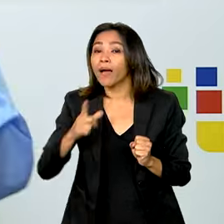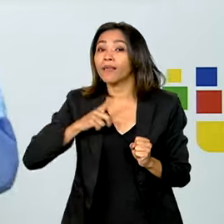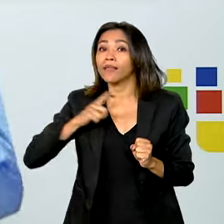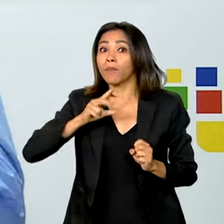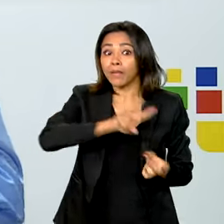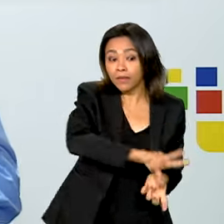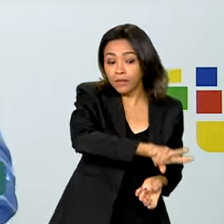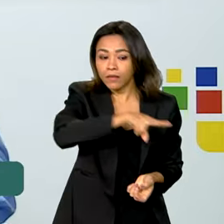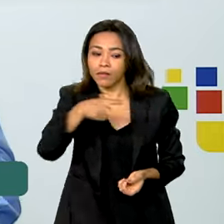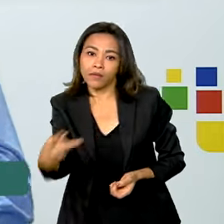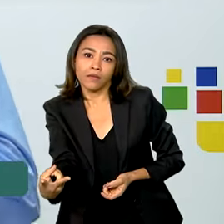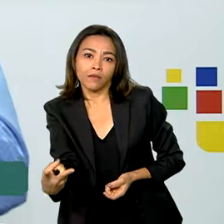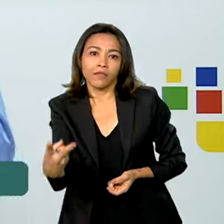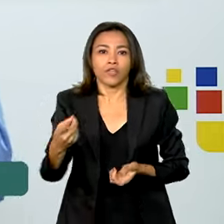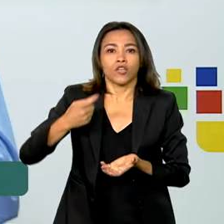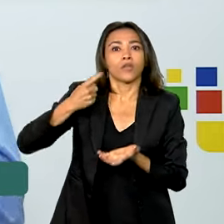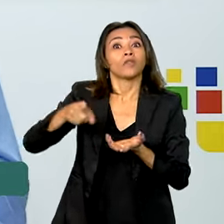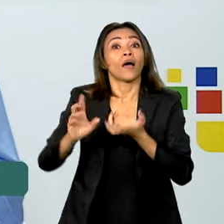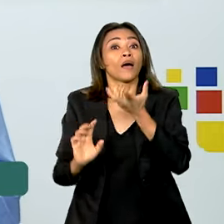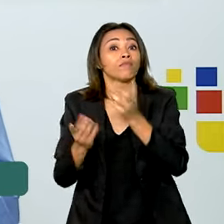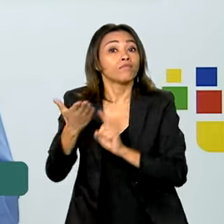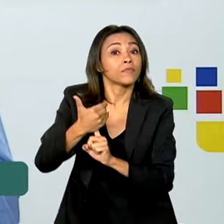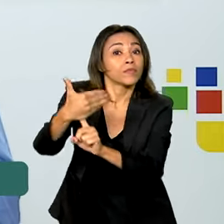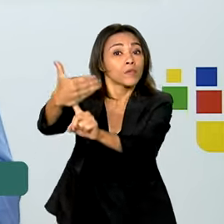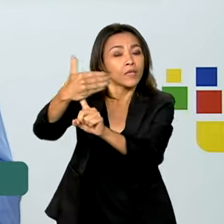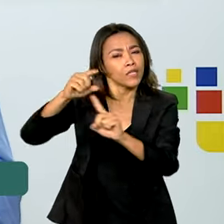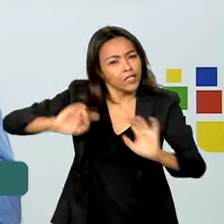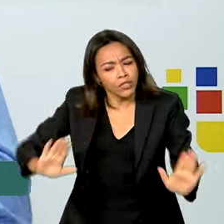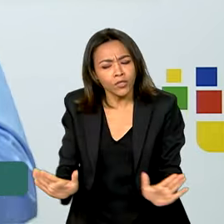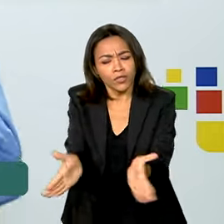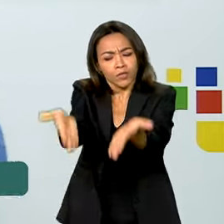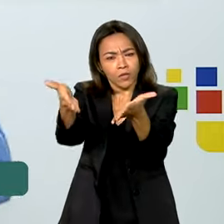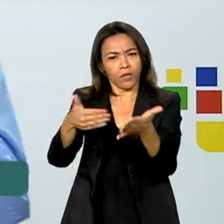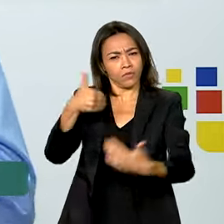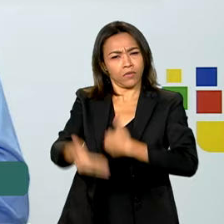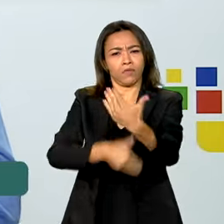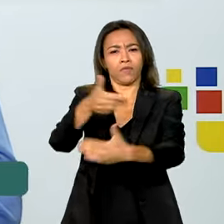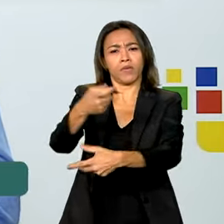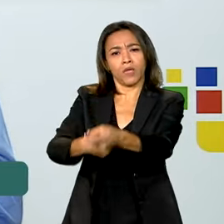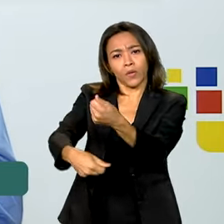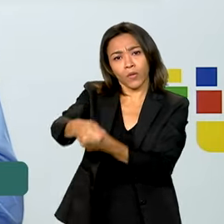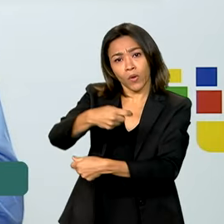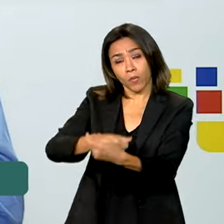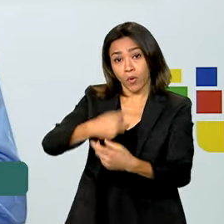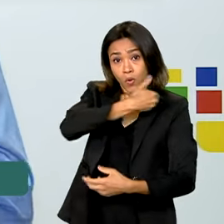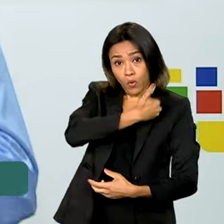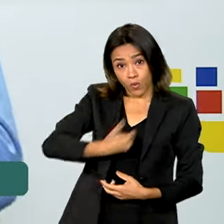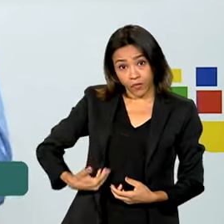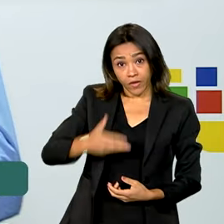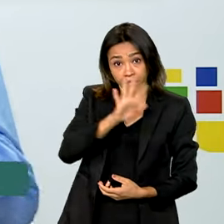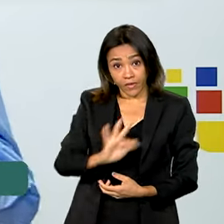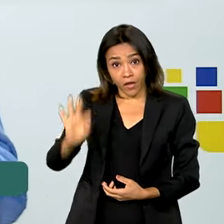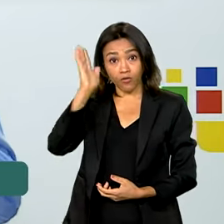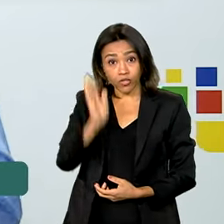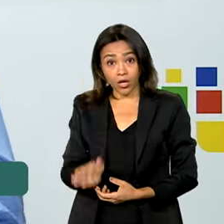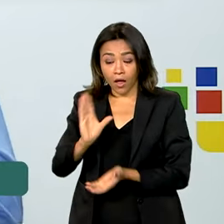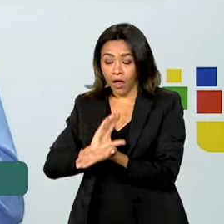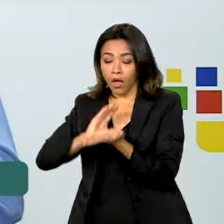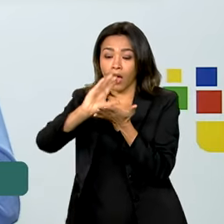digital e assim estimular o crescimento econômico do país. O governo federal está investindo mais